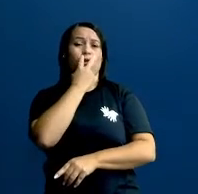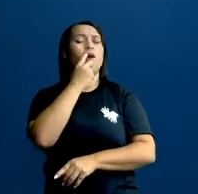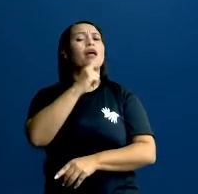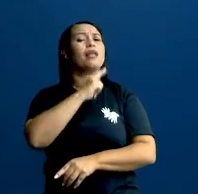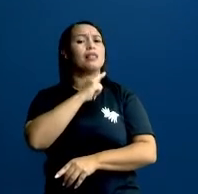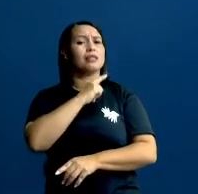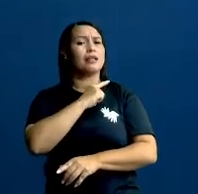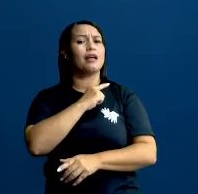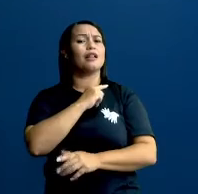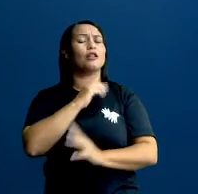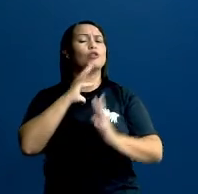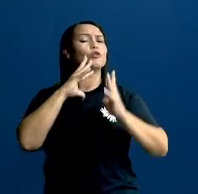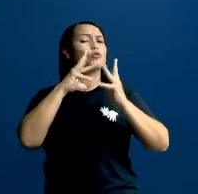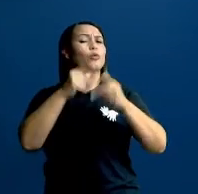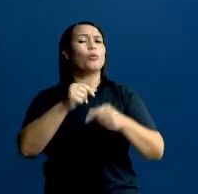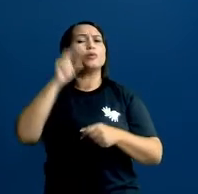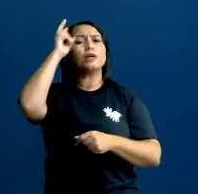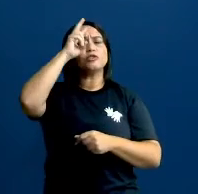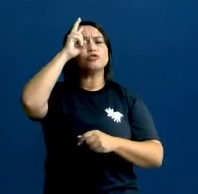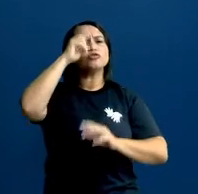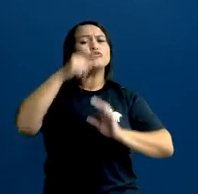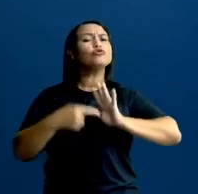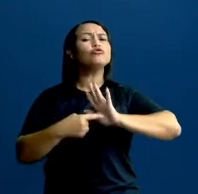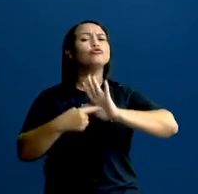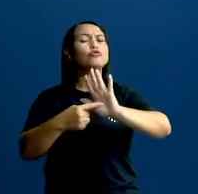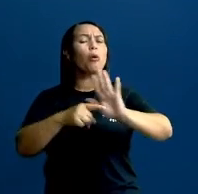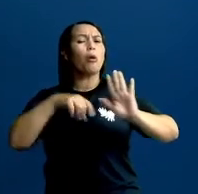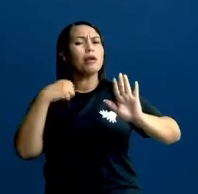todo esse histórico, toda essa